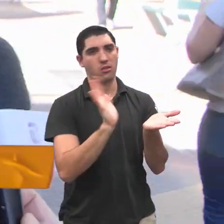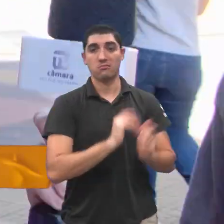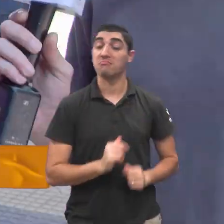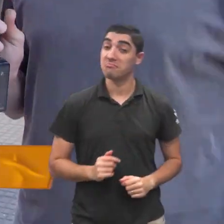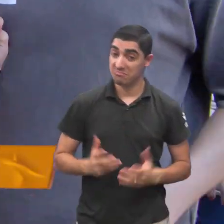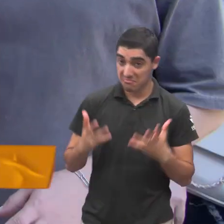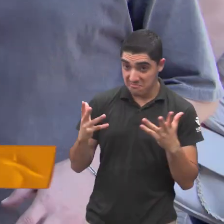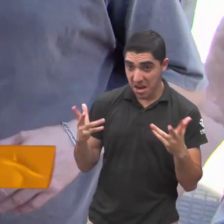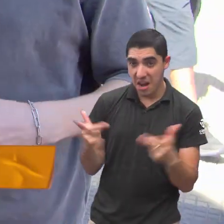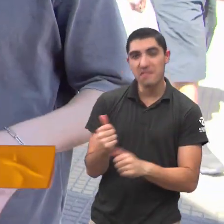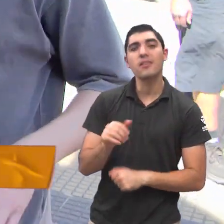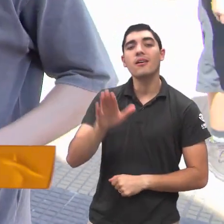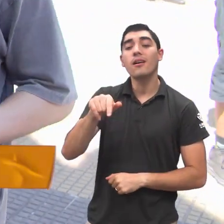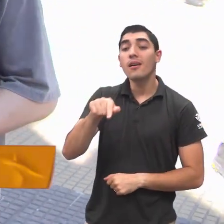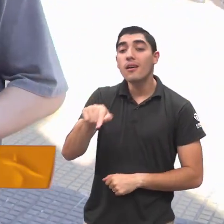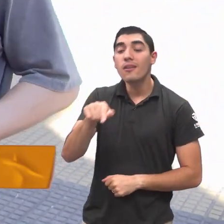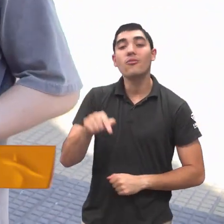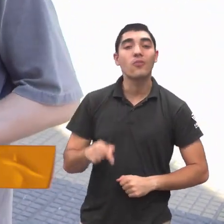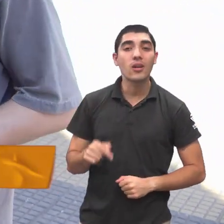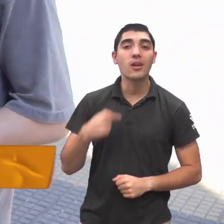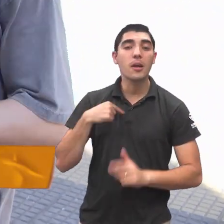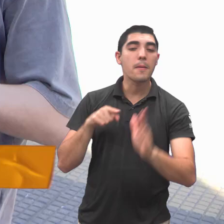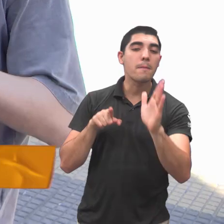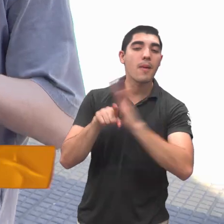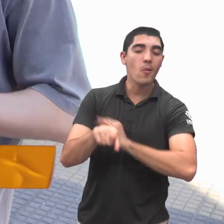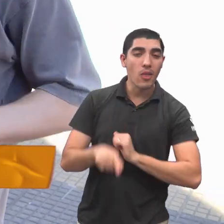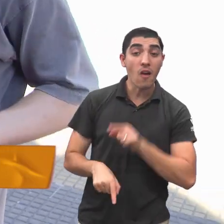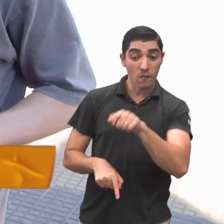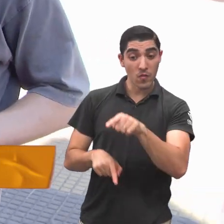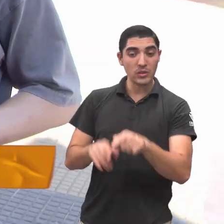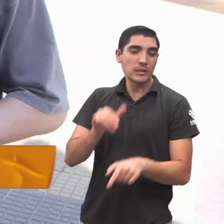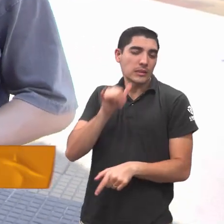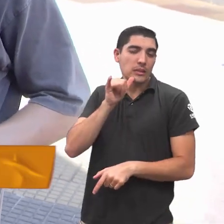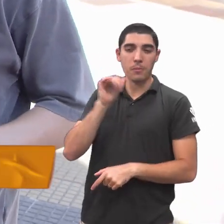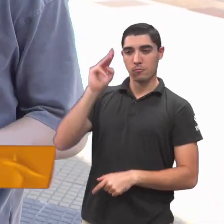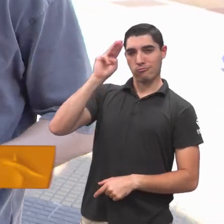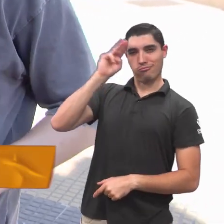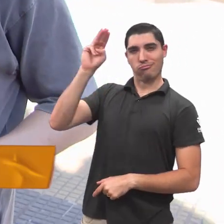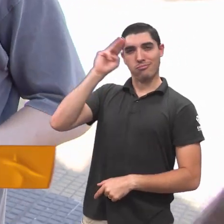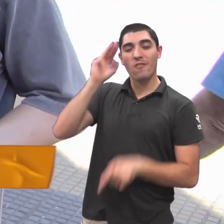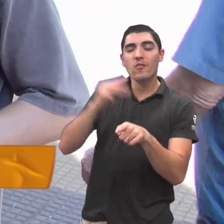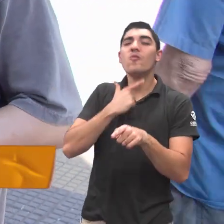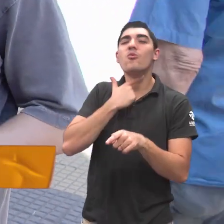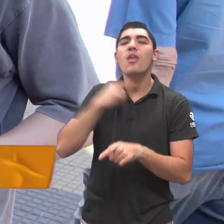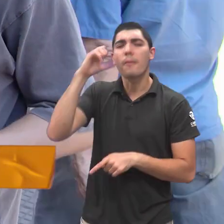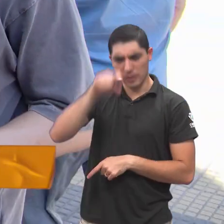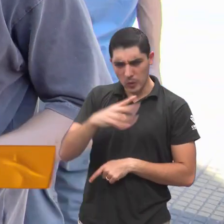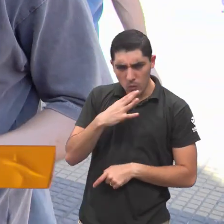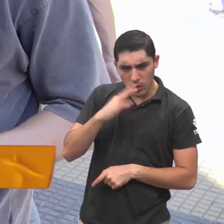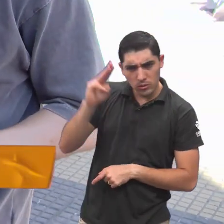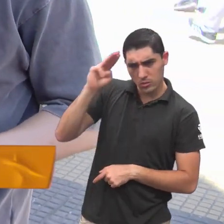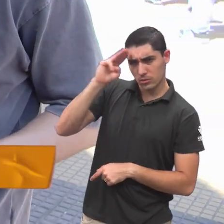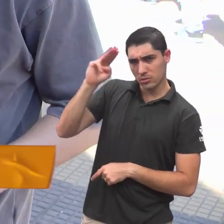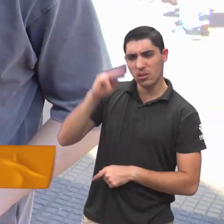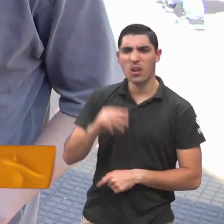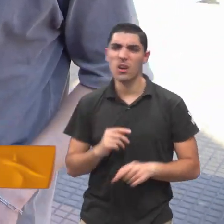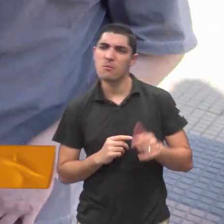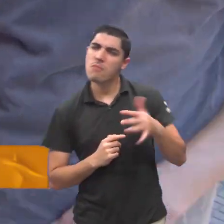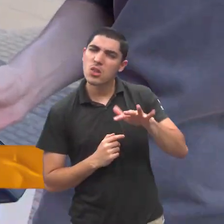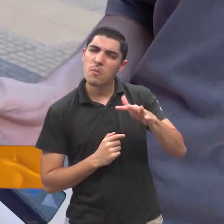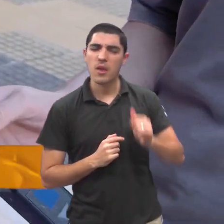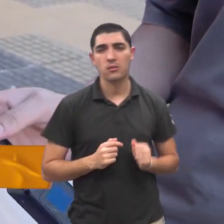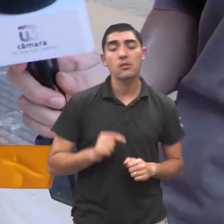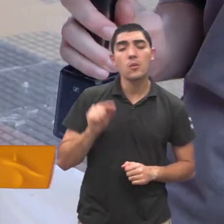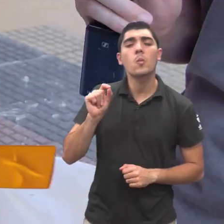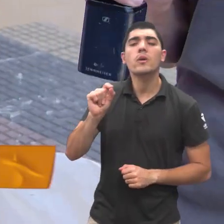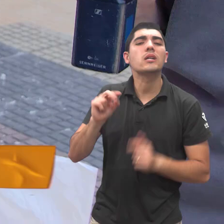telas. Maravilha, então bora lá, quero saber de você. Se você fosse um escoteiro, o que você gostaria de aprender? Sabe o que é um escoteiro? Mais